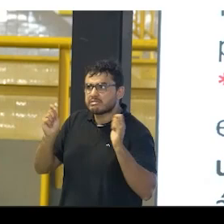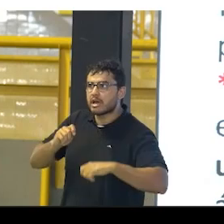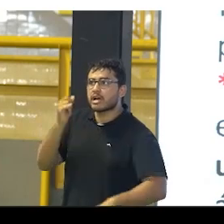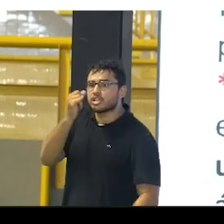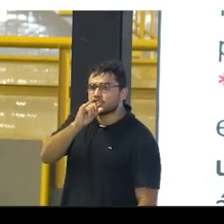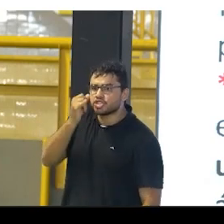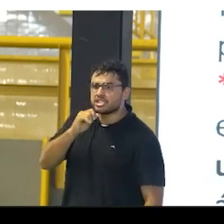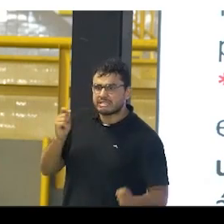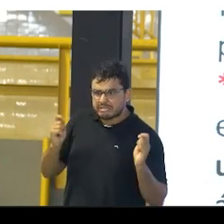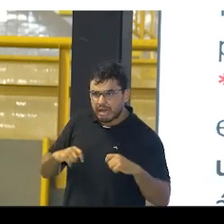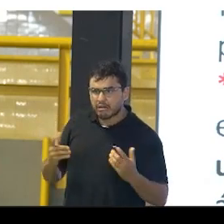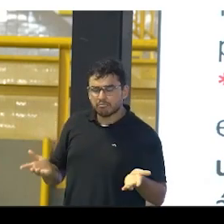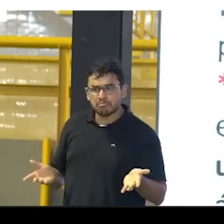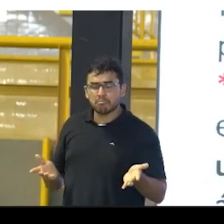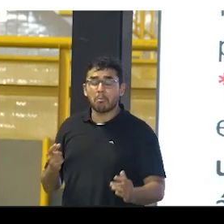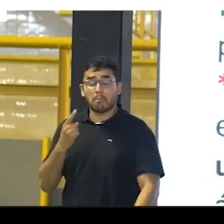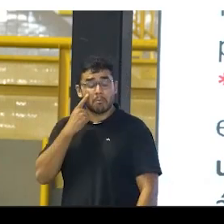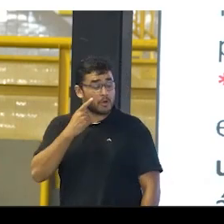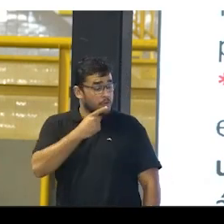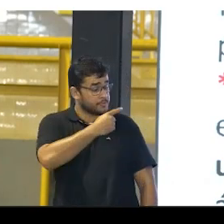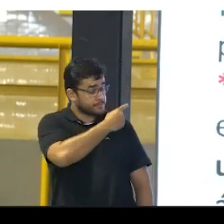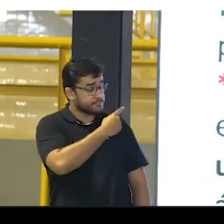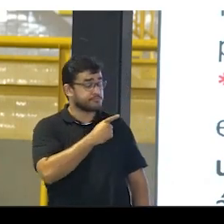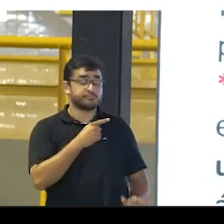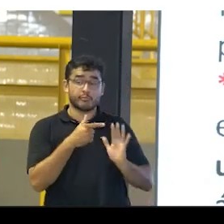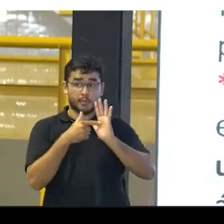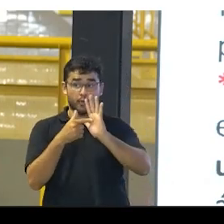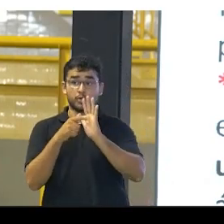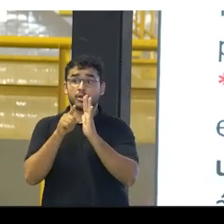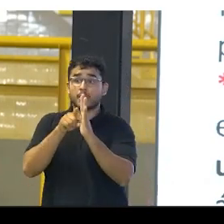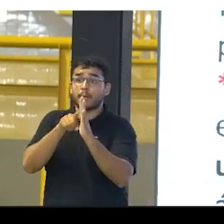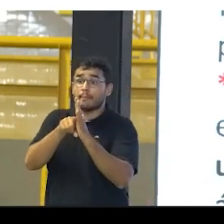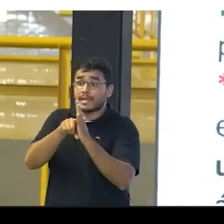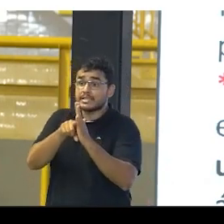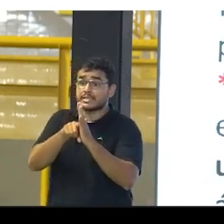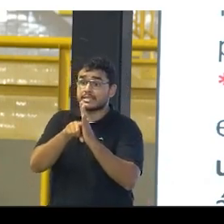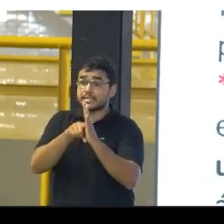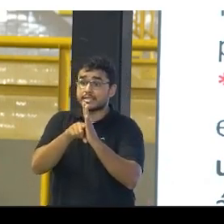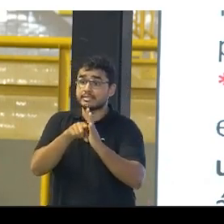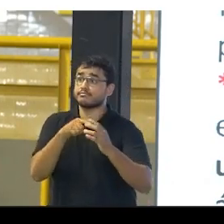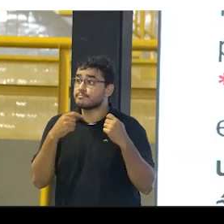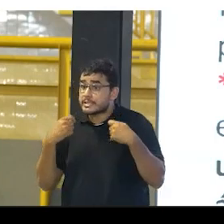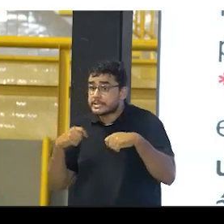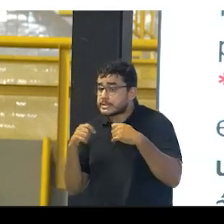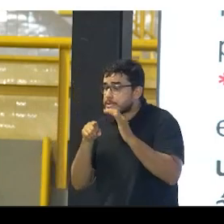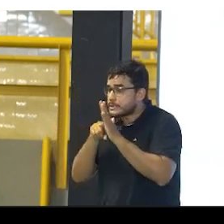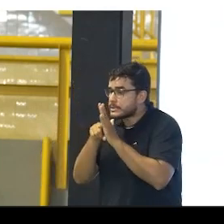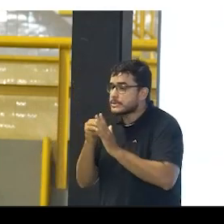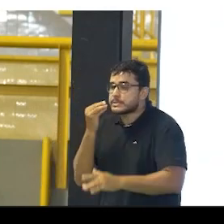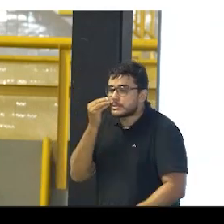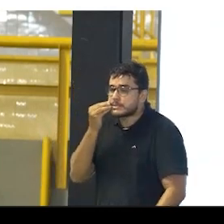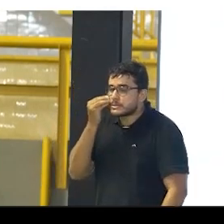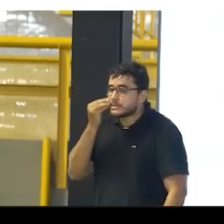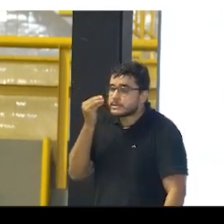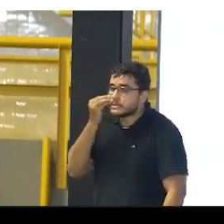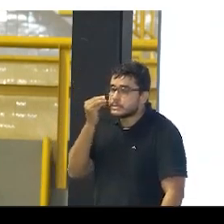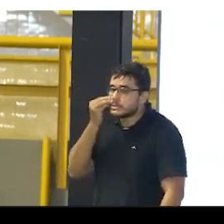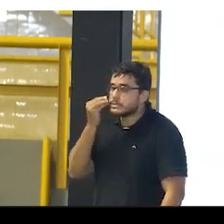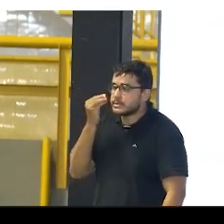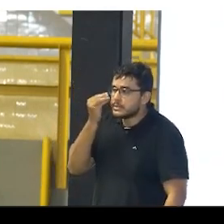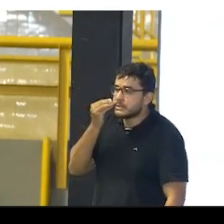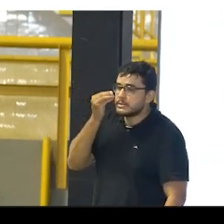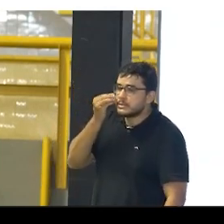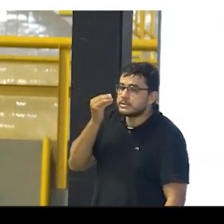investimento em pesquisa, você tem que ter uma coisa ao seu lado, que é tempo. Né? Isso é uma coisa obrigatória. Né?